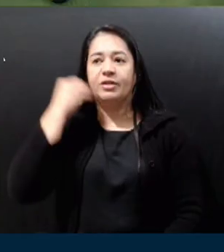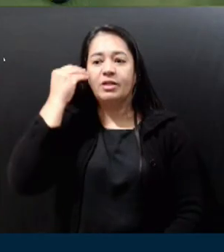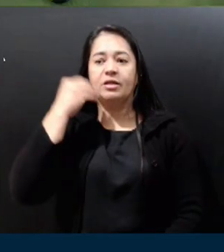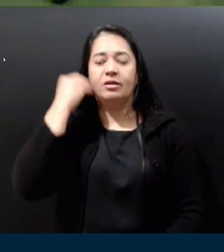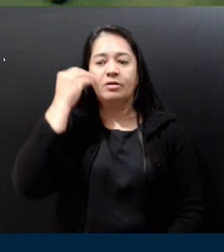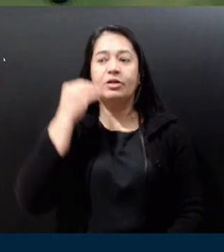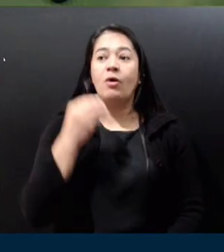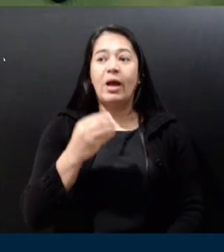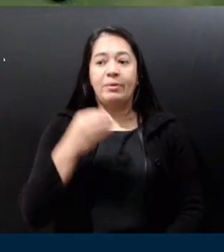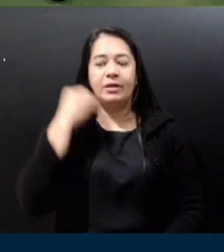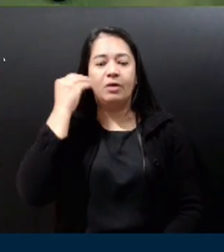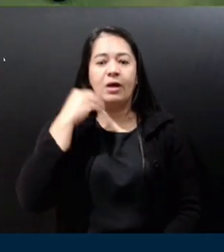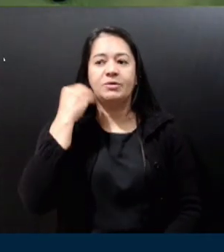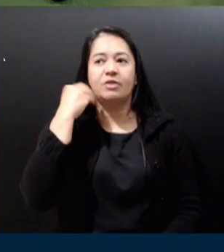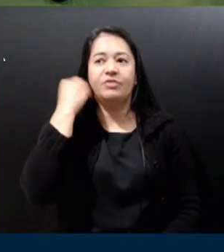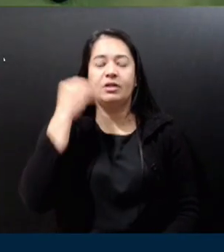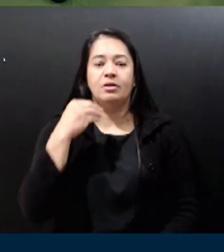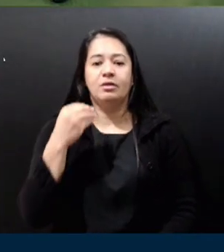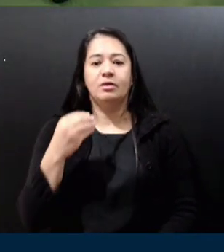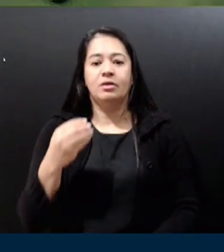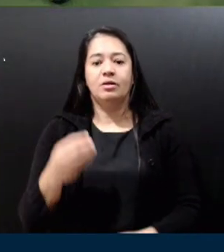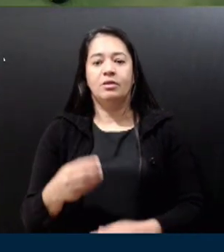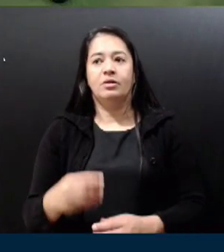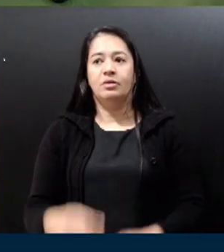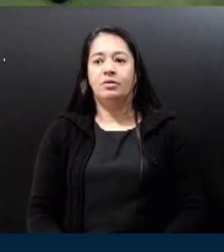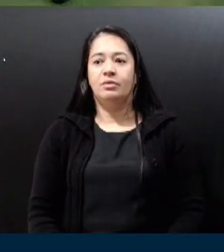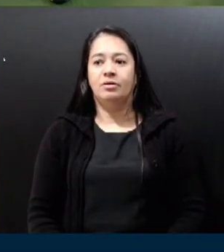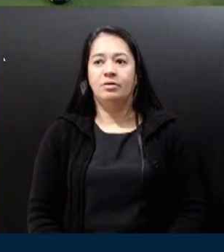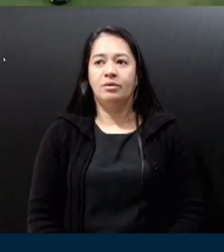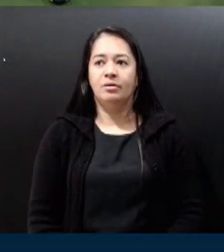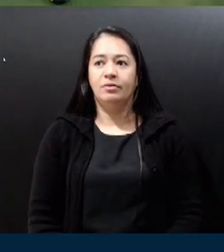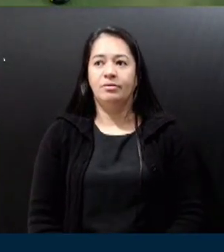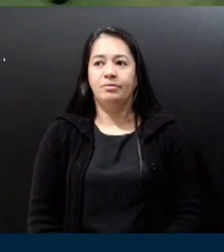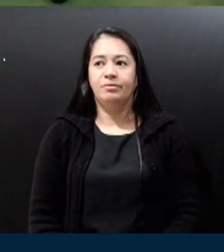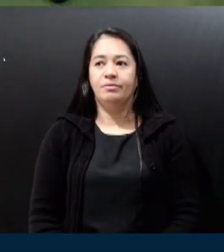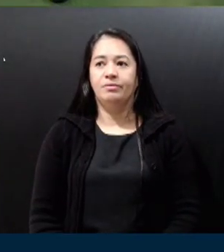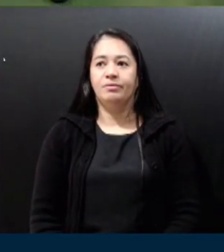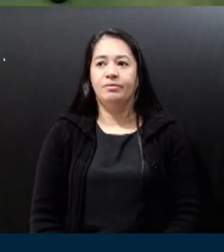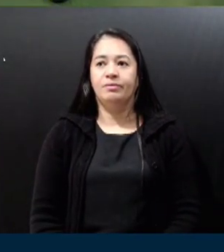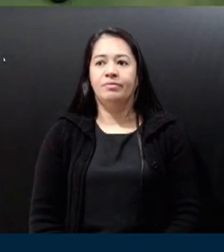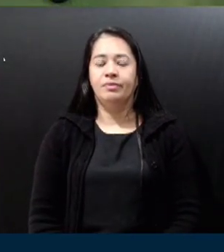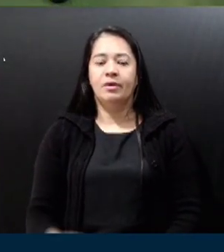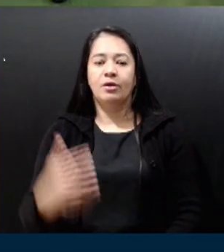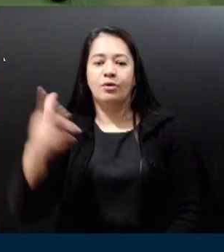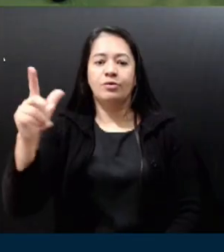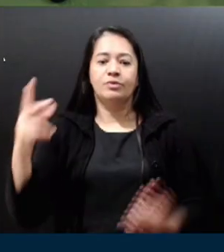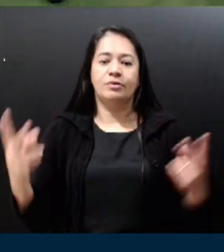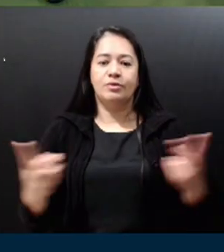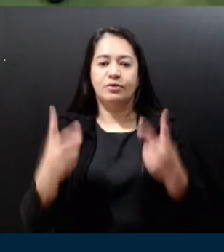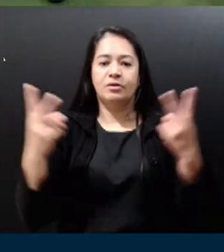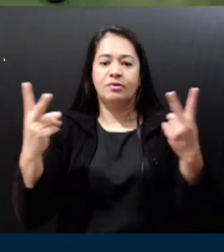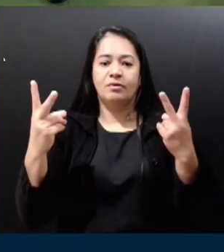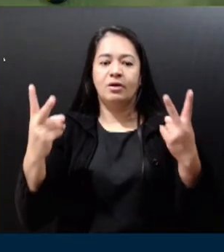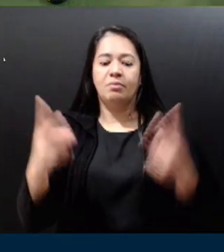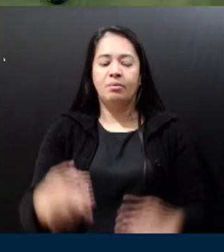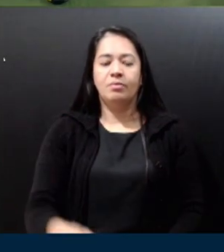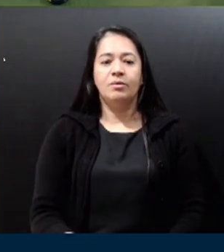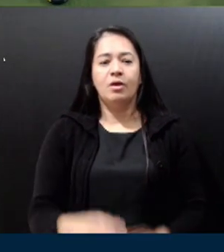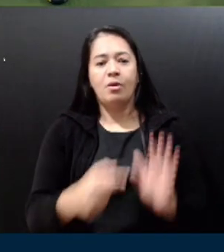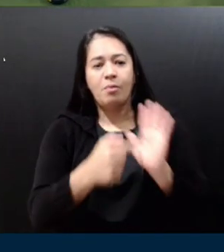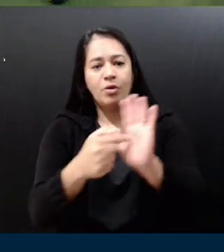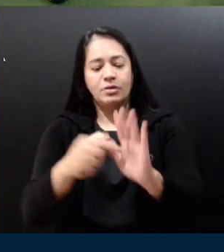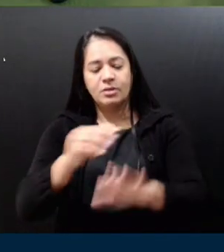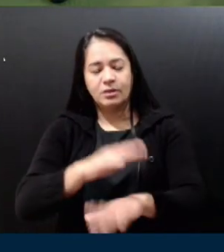seus filhos, então, esses outros valores, de mostrar para eles que eh, todas